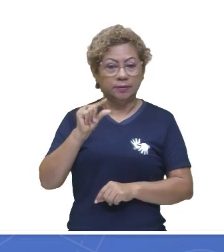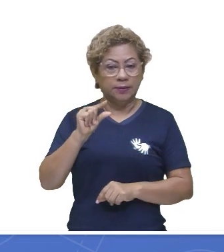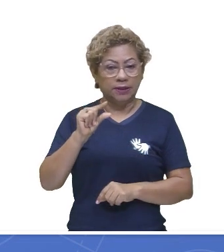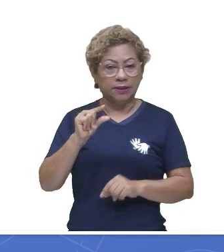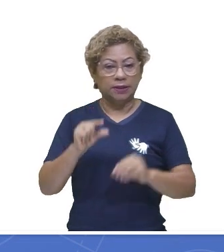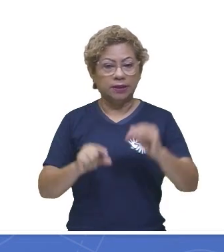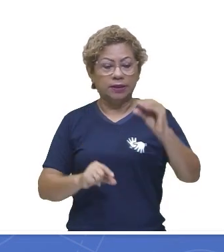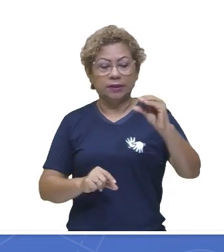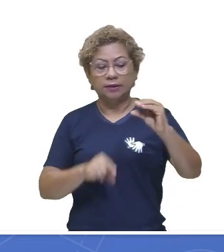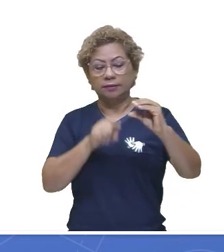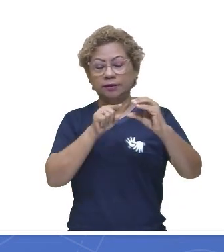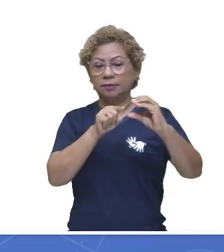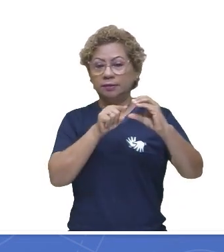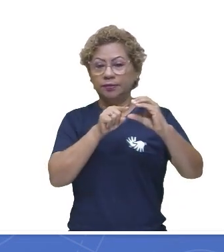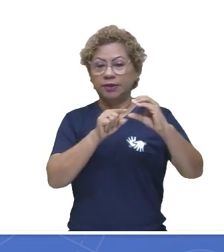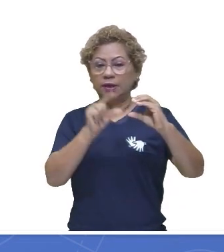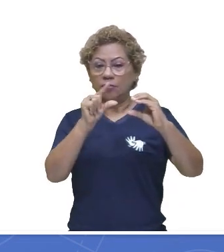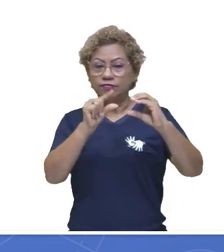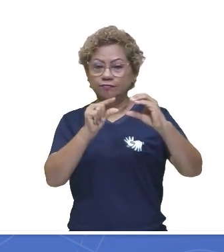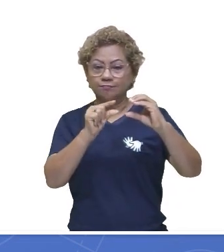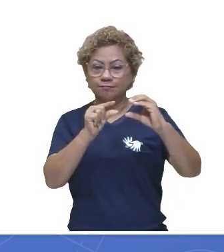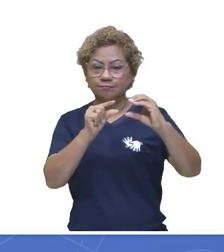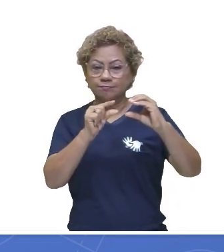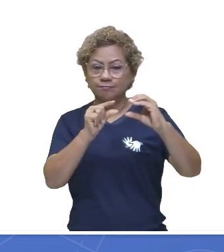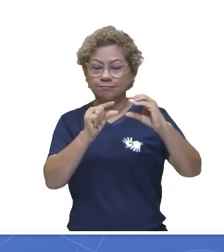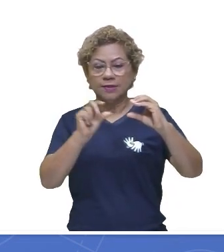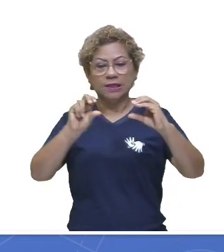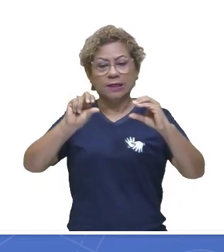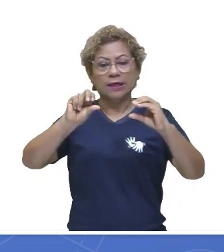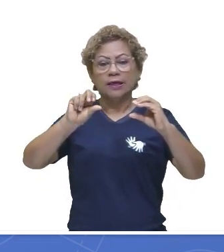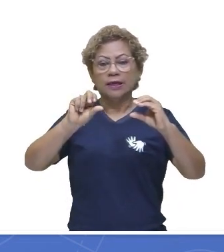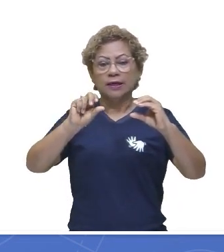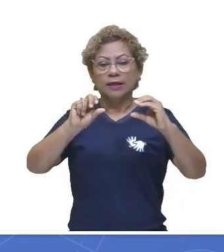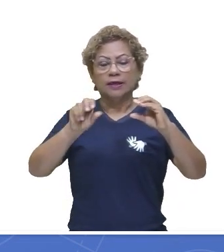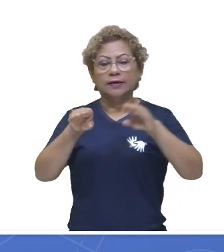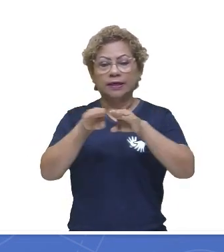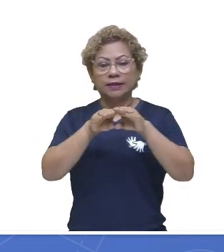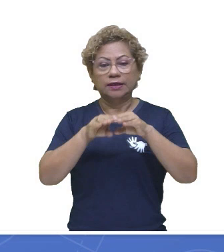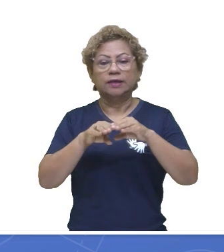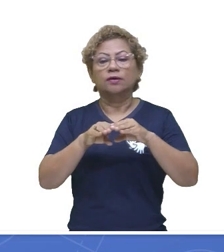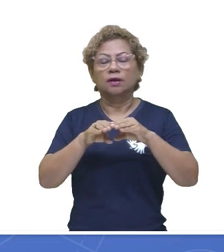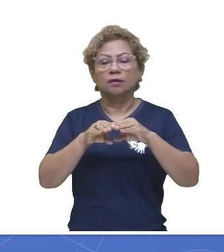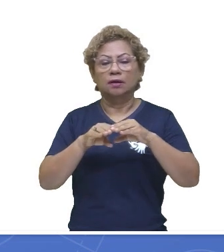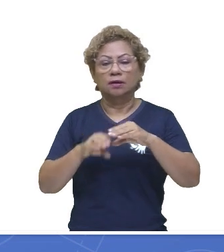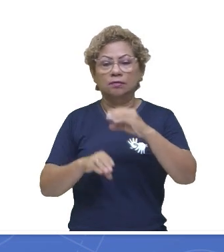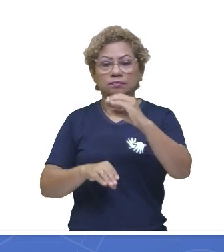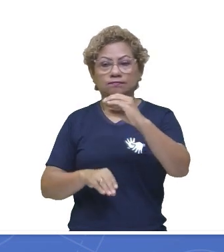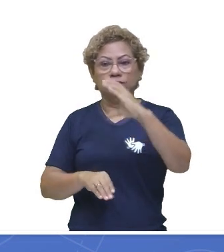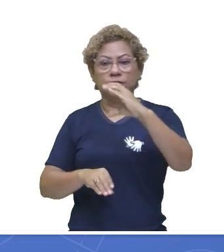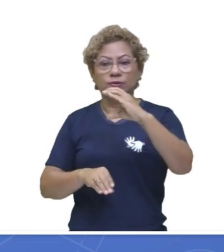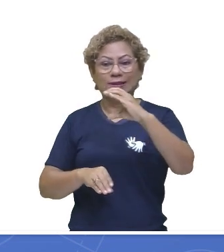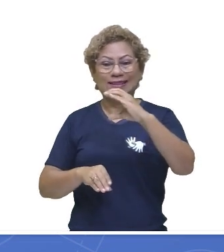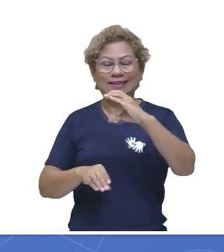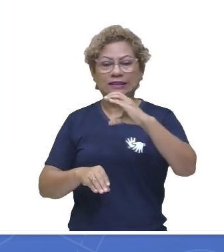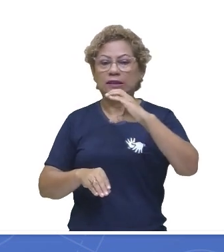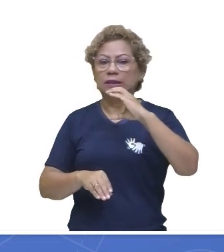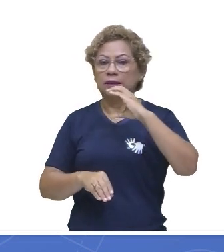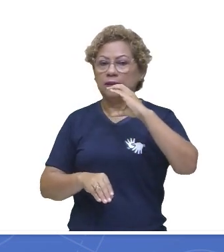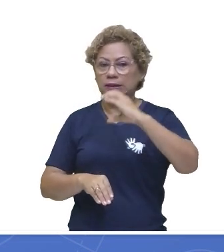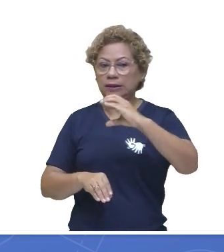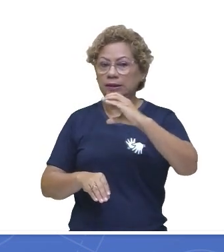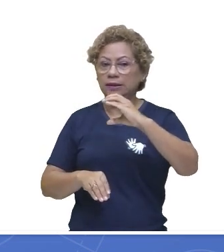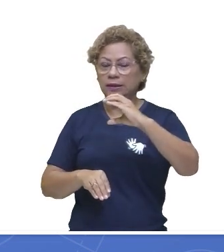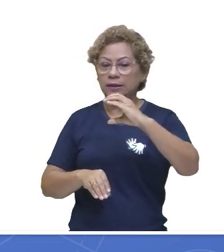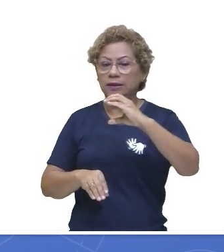minúscula é o calor sensível e a letra C maiúscula é a capacidade térmica. Então, o calor sensível, ele é a capacidade